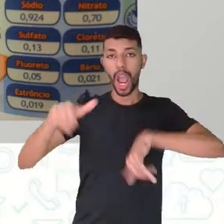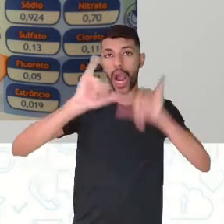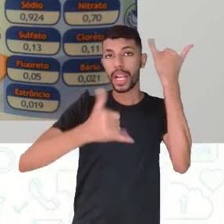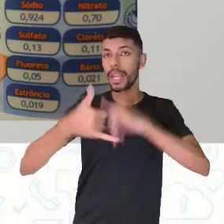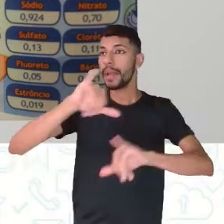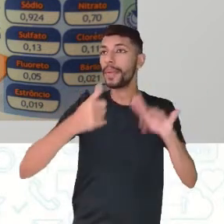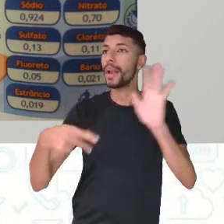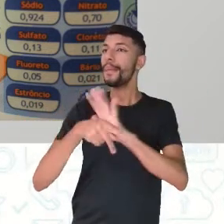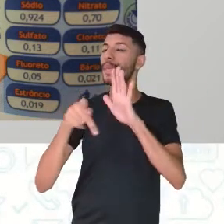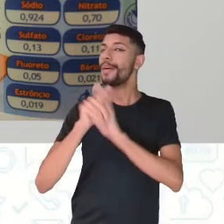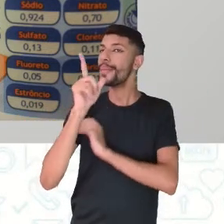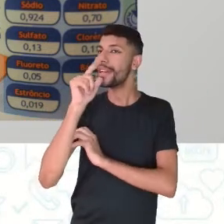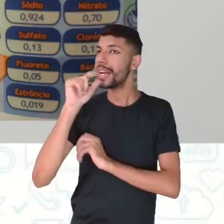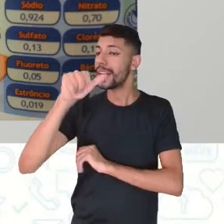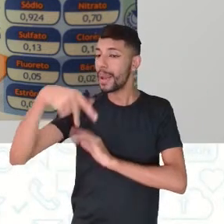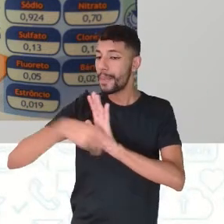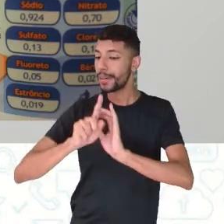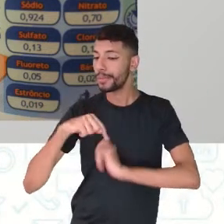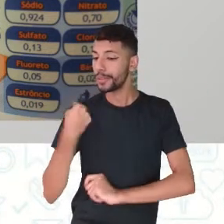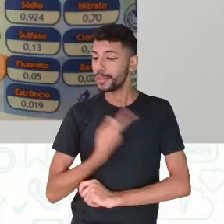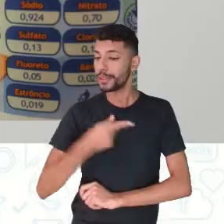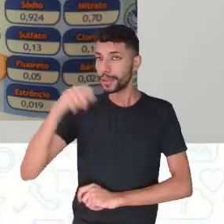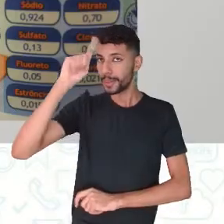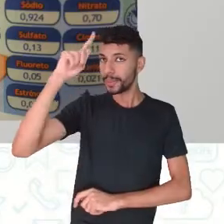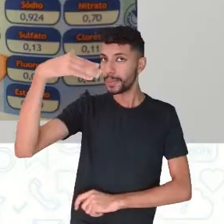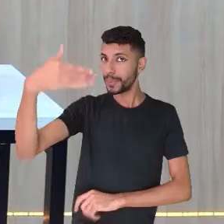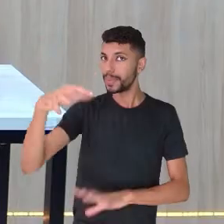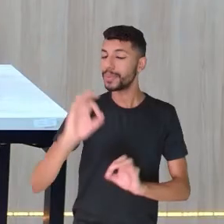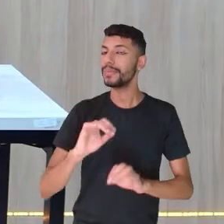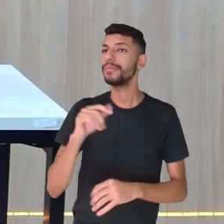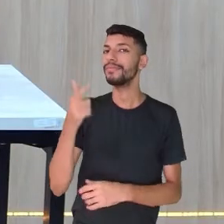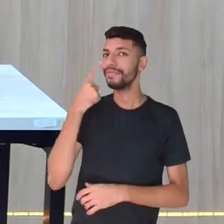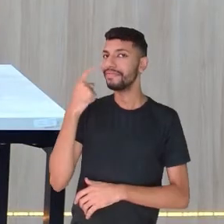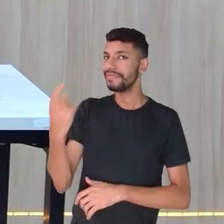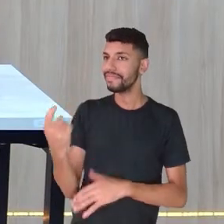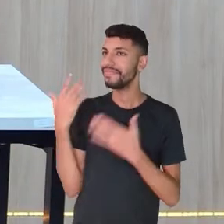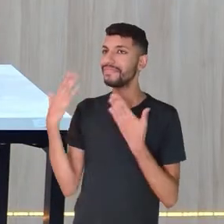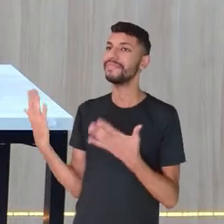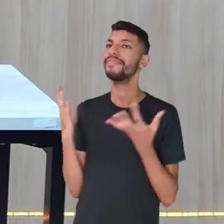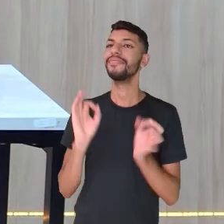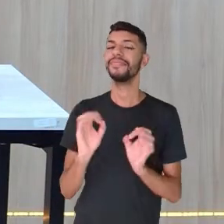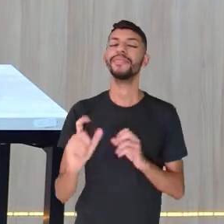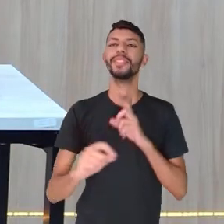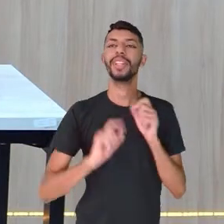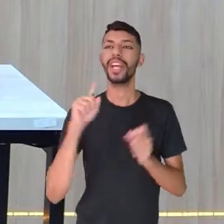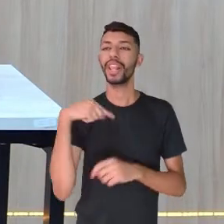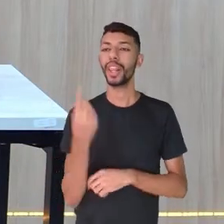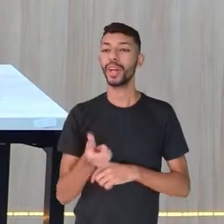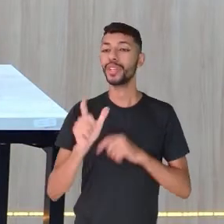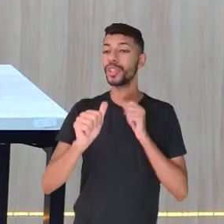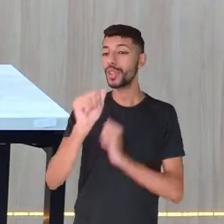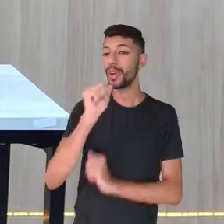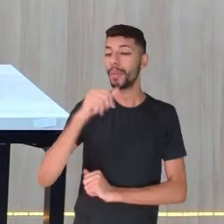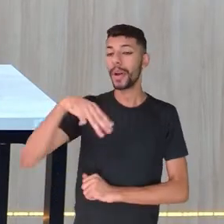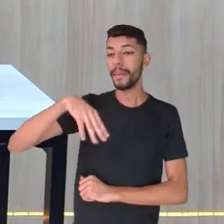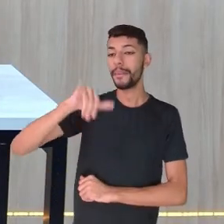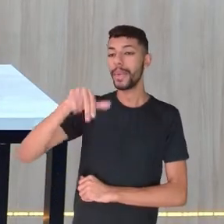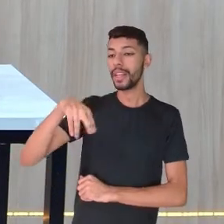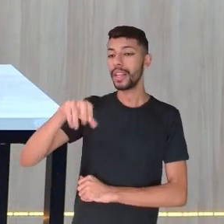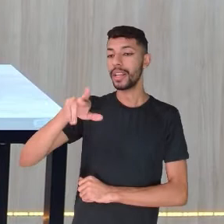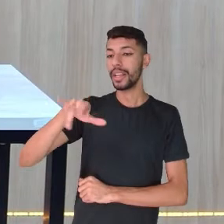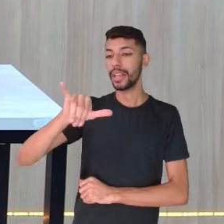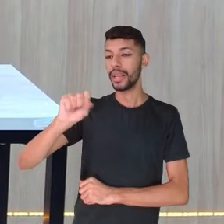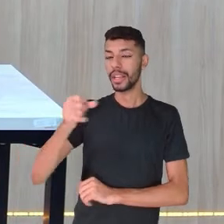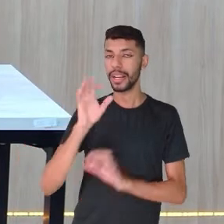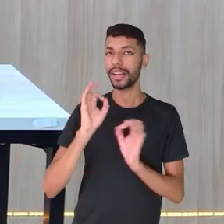mineral, que faz parte do nosso dia a dia. Veja que interessante, pessoal. A gente tomando minerais, nosso corpo tem minerais, nos alimentos